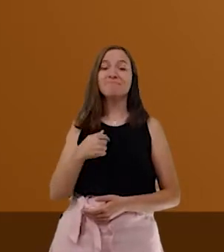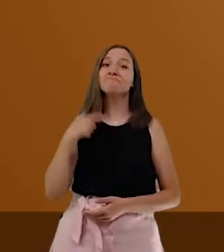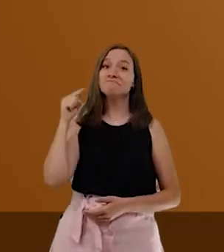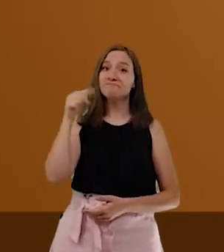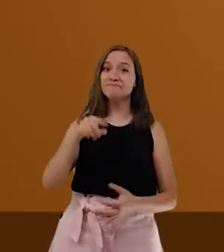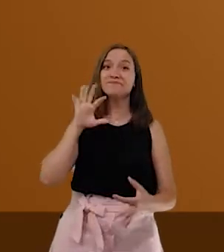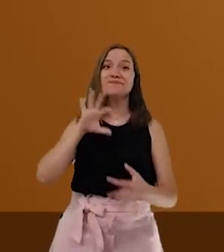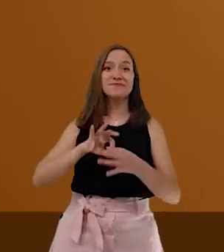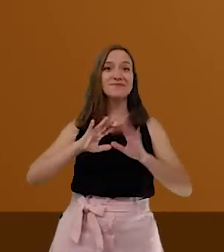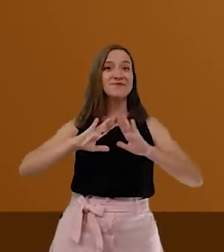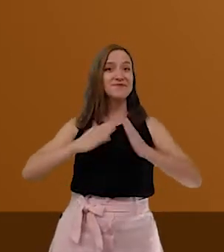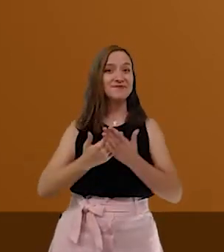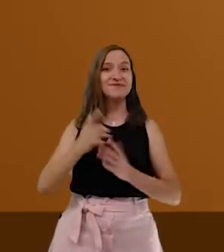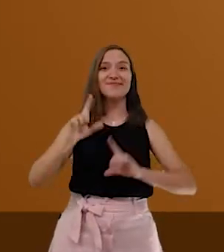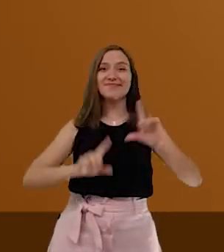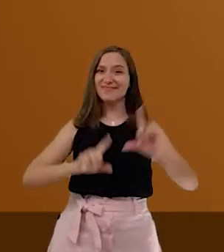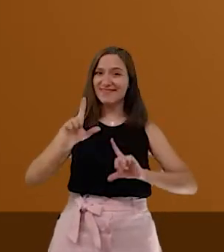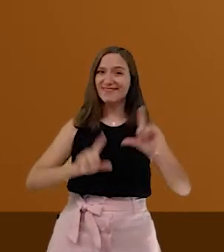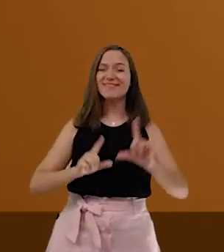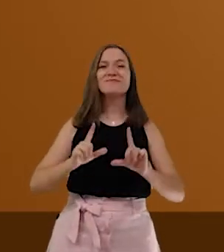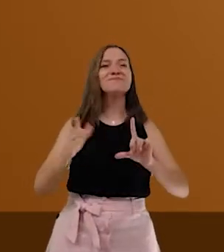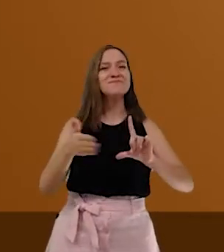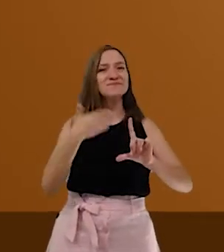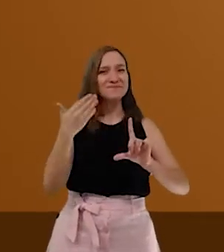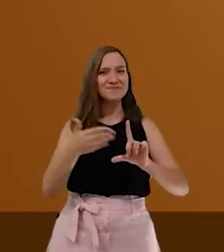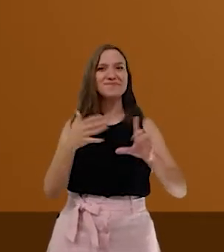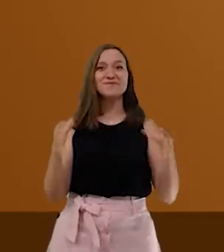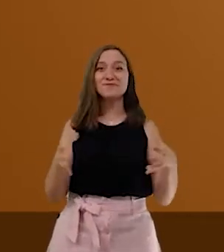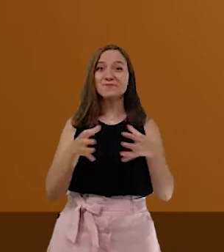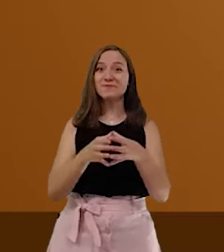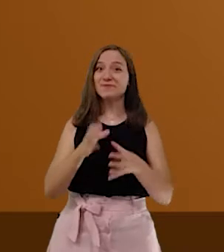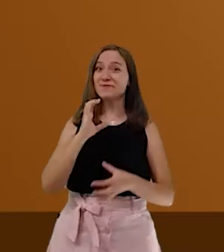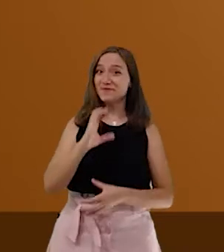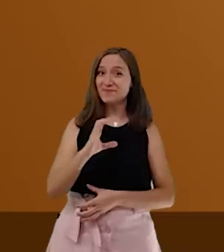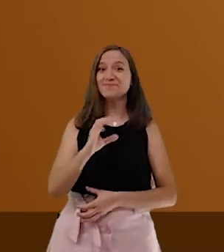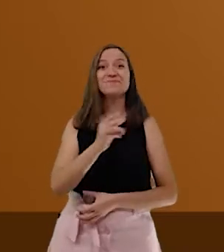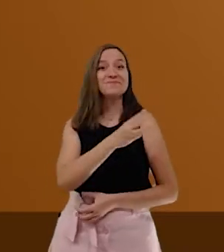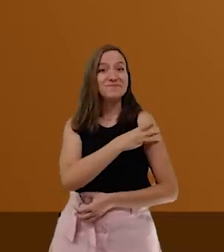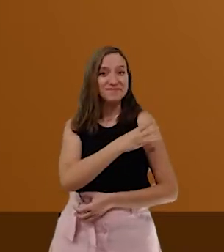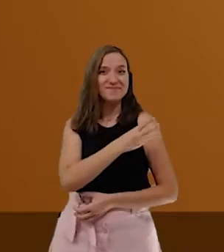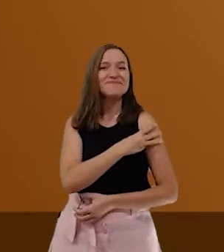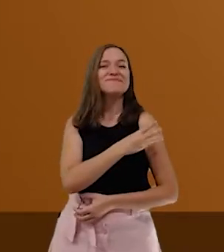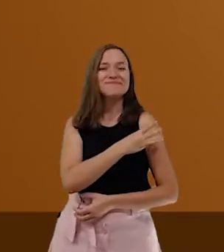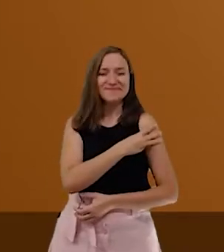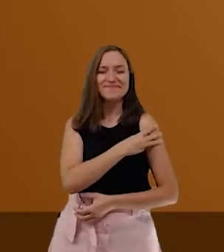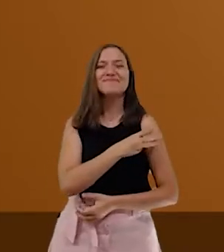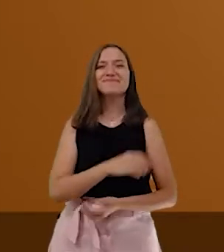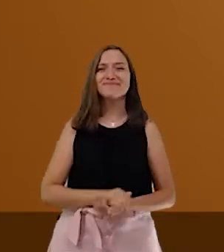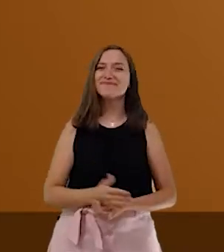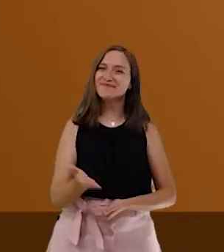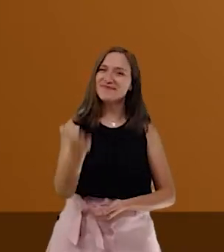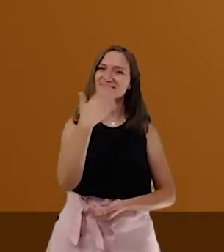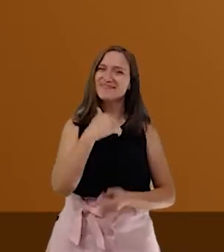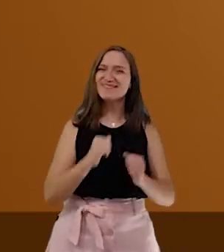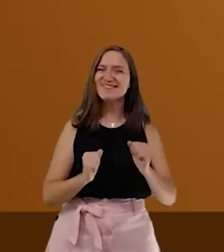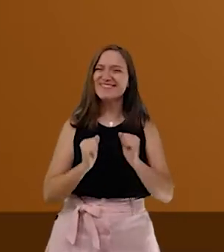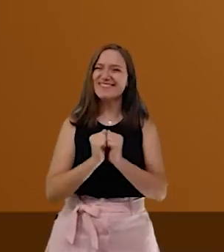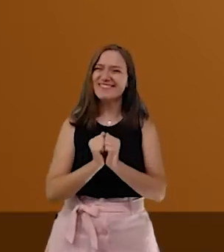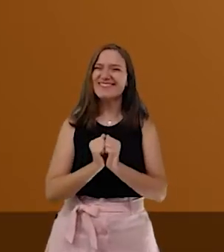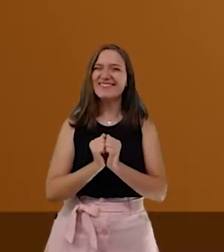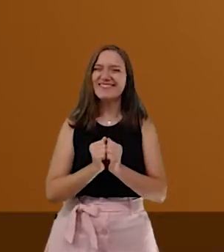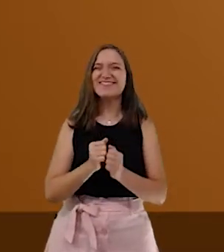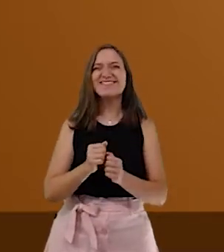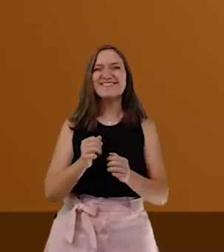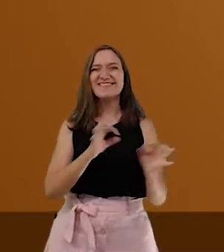TV, com videoaulas para o agrupamento C, terceiro ano. Venha comigo